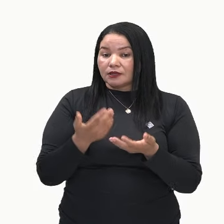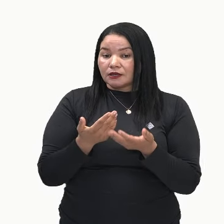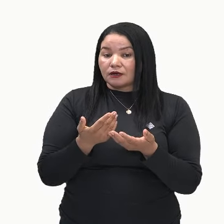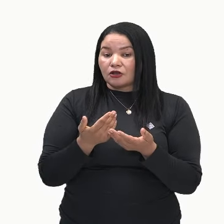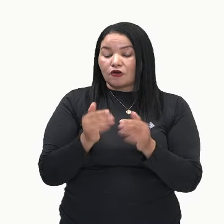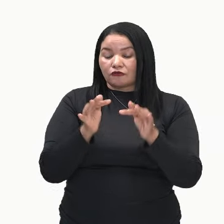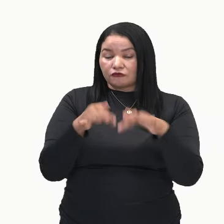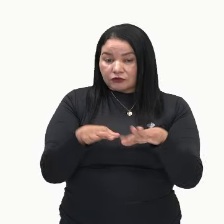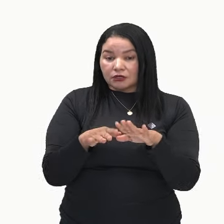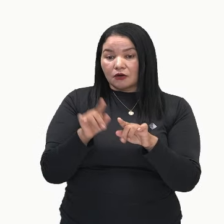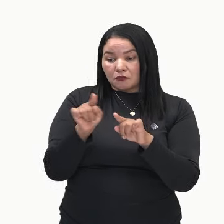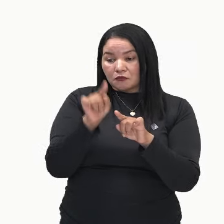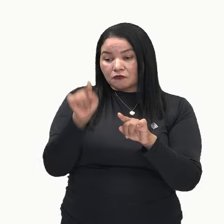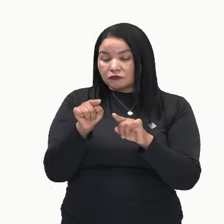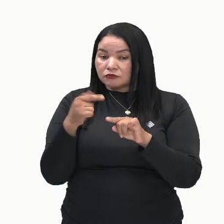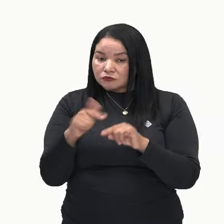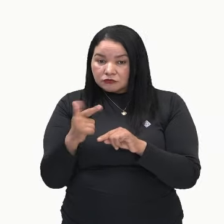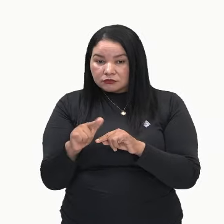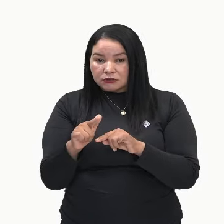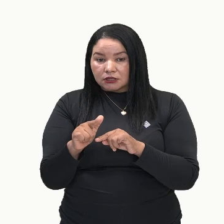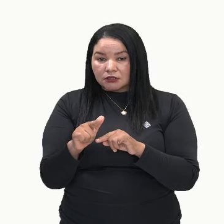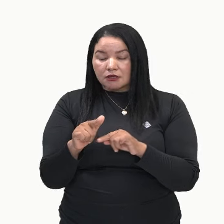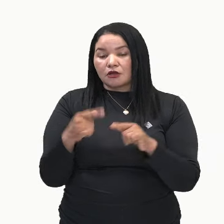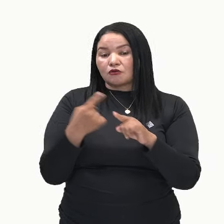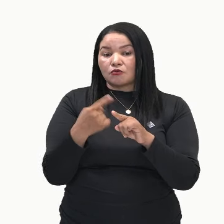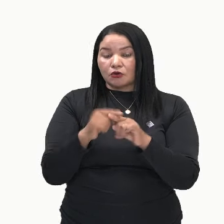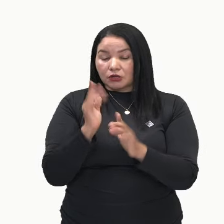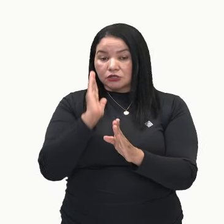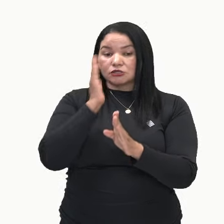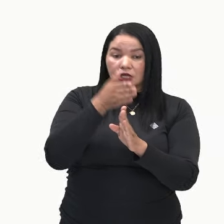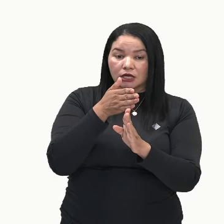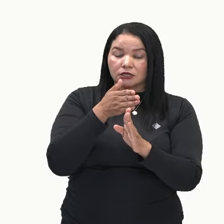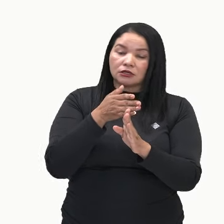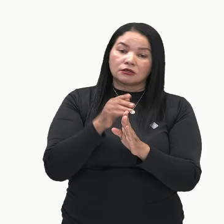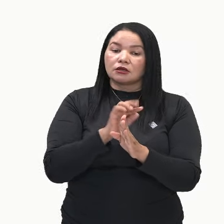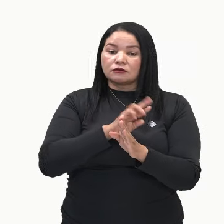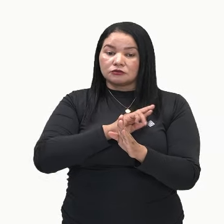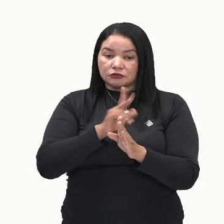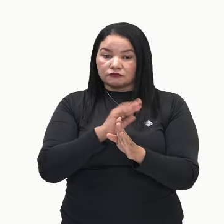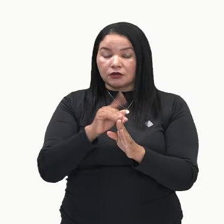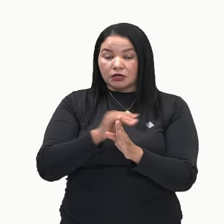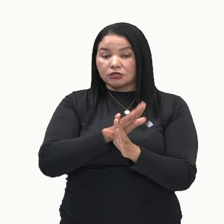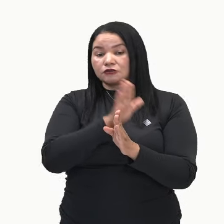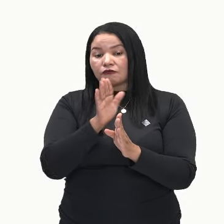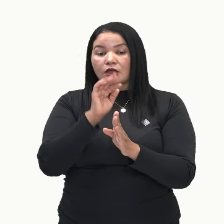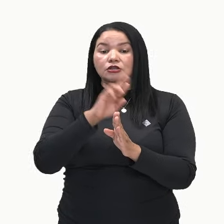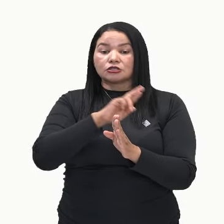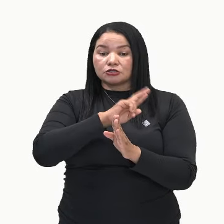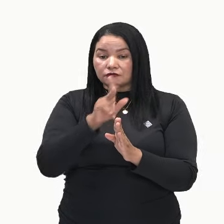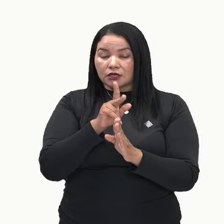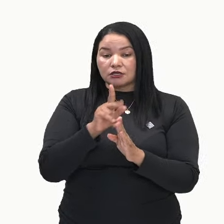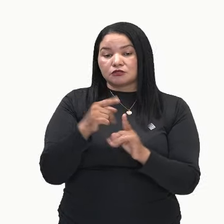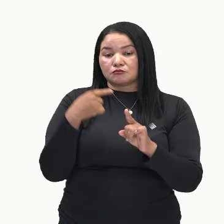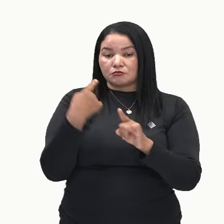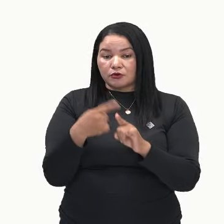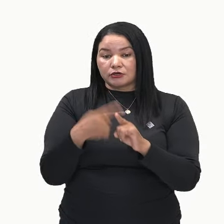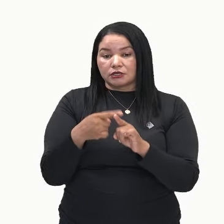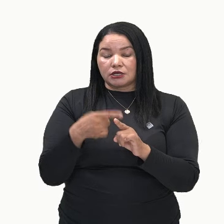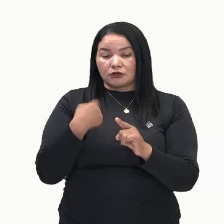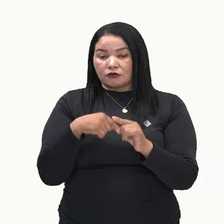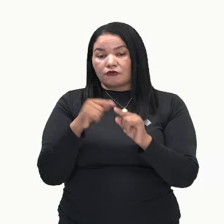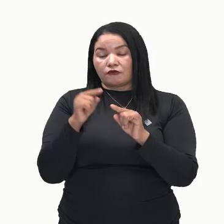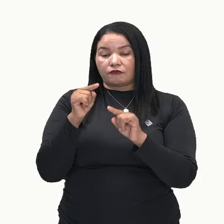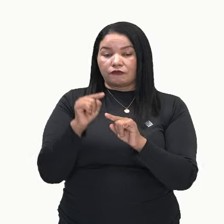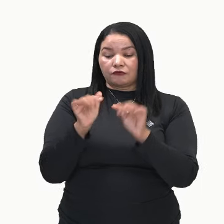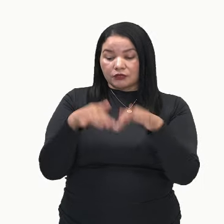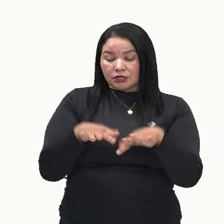de interrogação, porque eu não estou fazendo ela de forma direta, estou fazendo ela de forma indireta. E aí eu vou utilizar o meu ponto final.